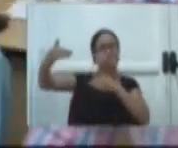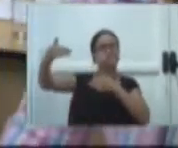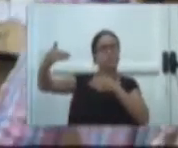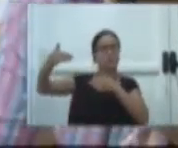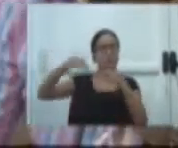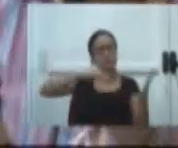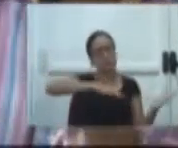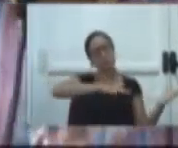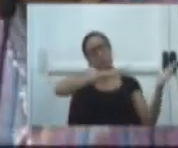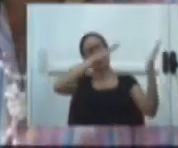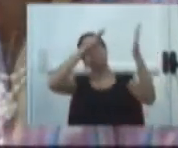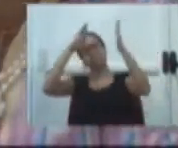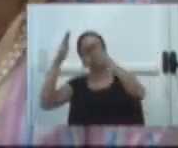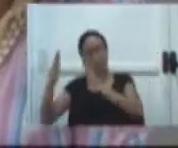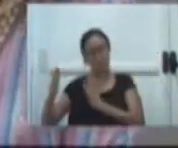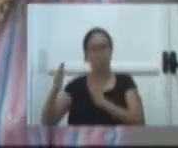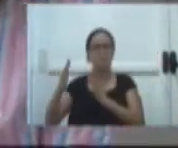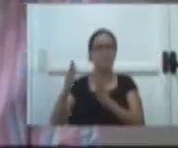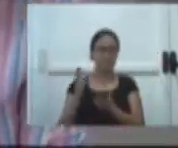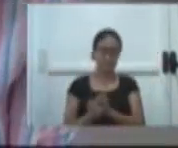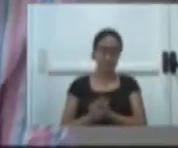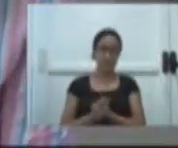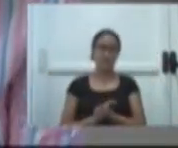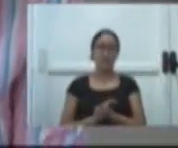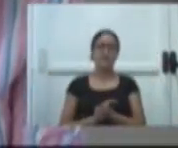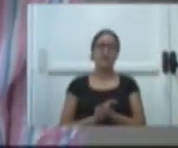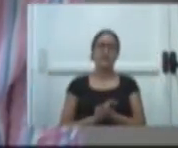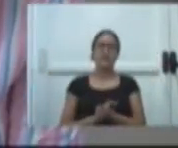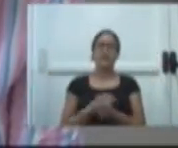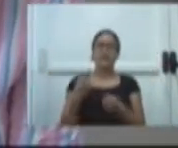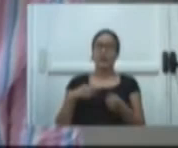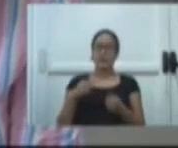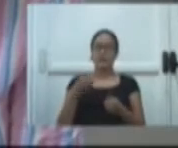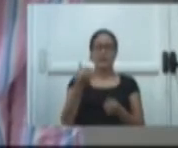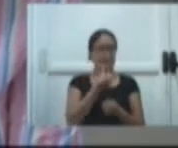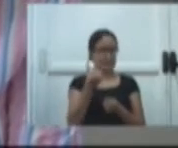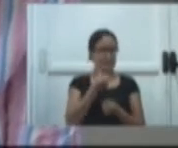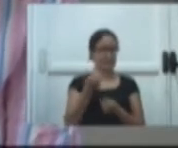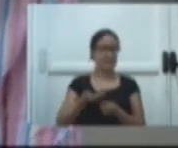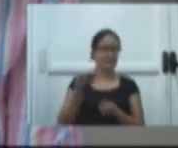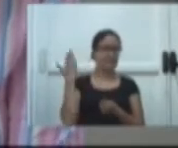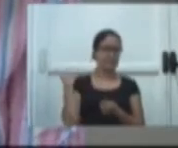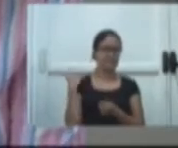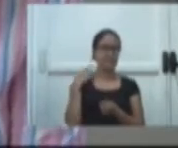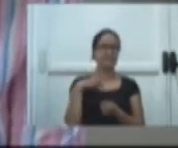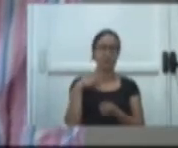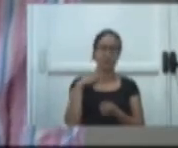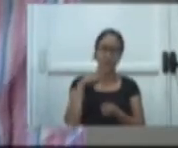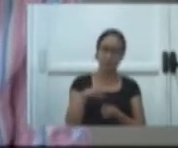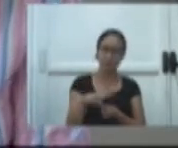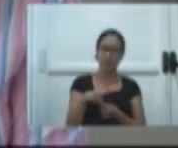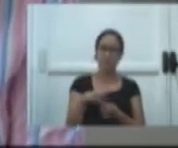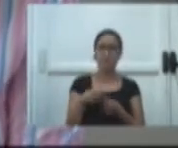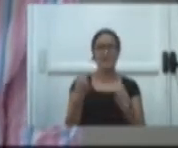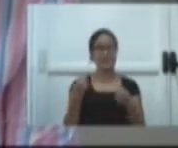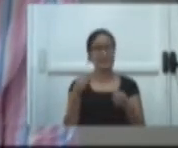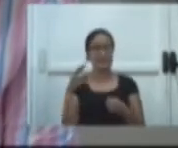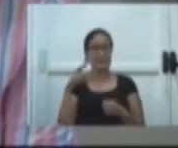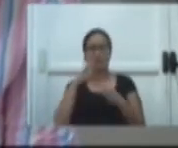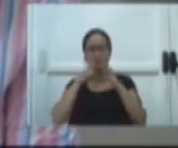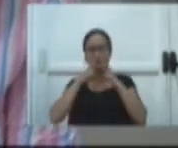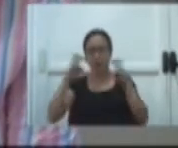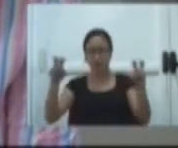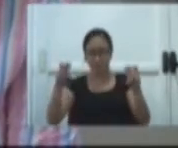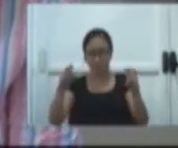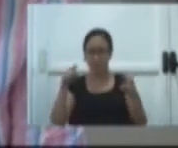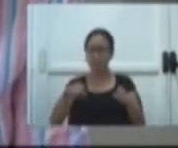a indicação do aumento de contratação do estado de emergência, na questão emergencial, de mais médicos, sobre